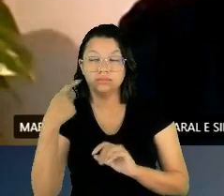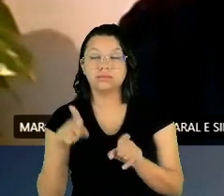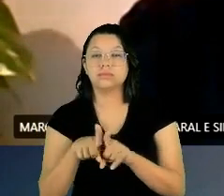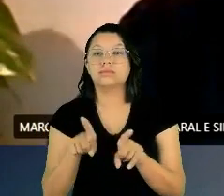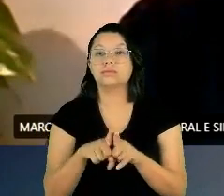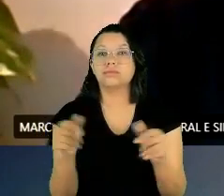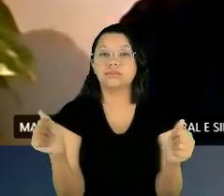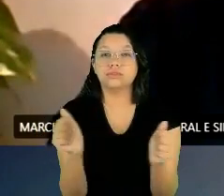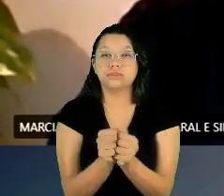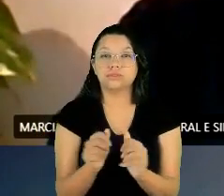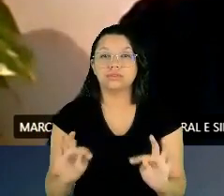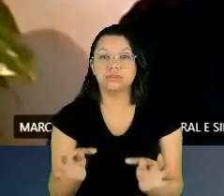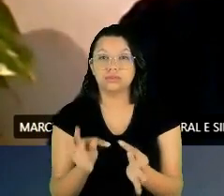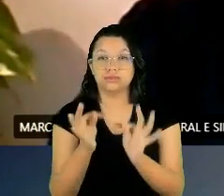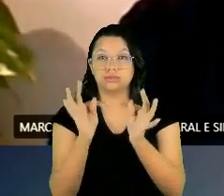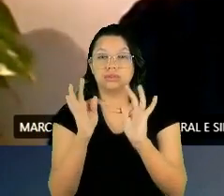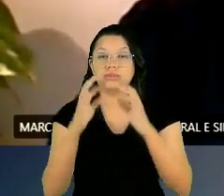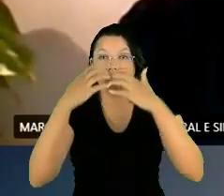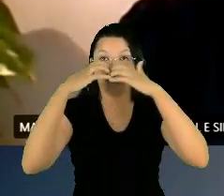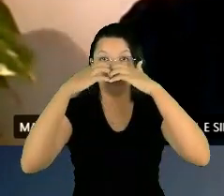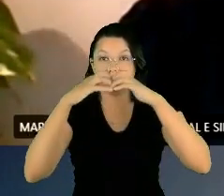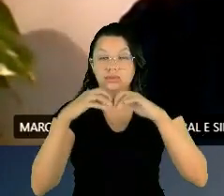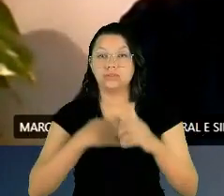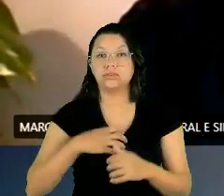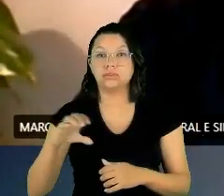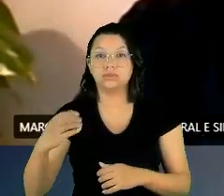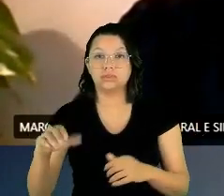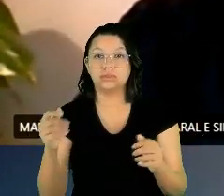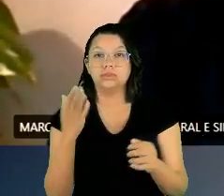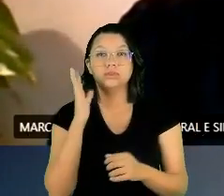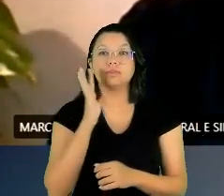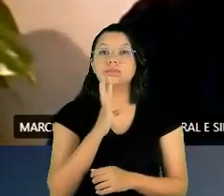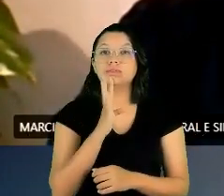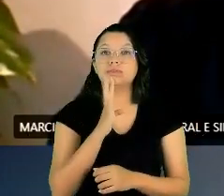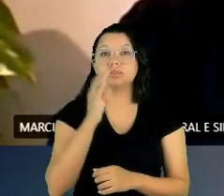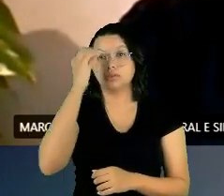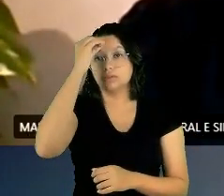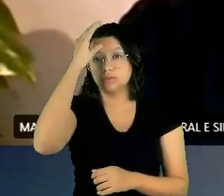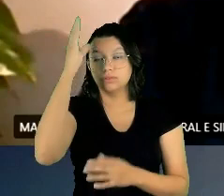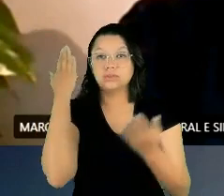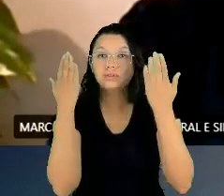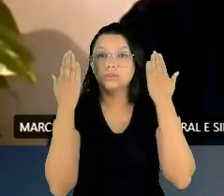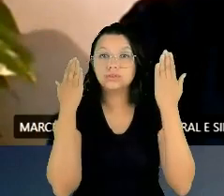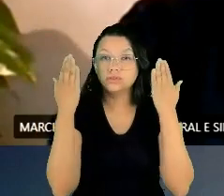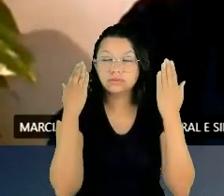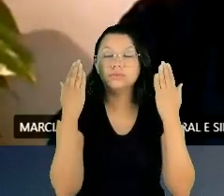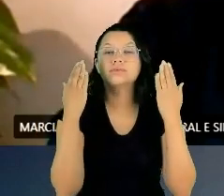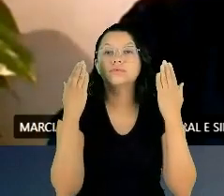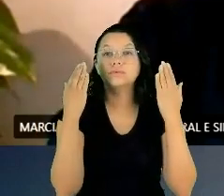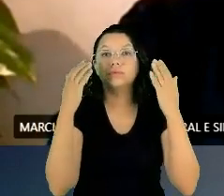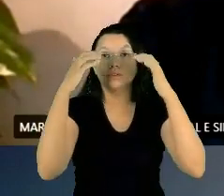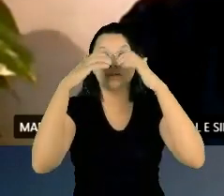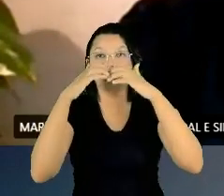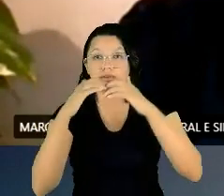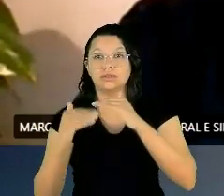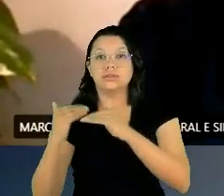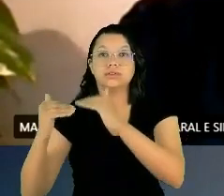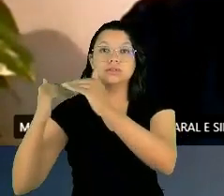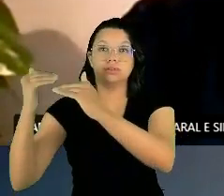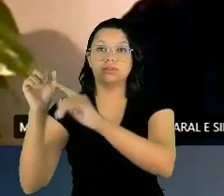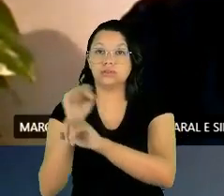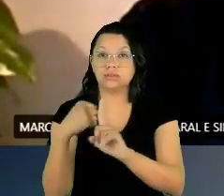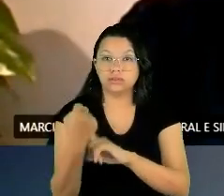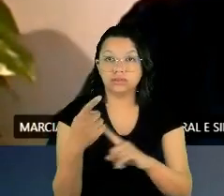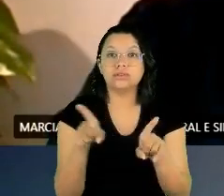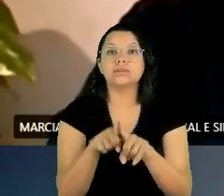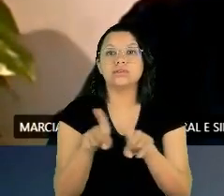economia experimental, e juntou a tecnologia da neurociência, o conhecimento da psicologia cognitiva, psicologia social,